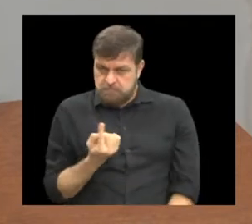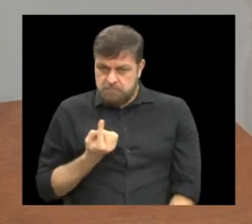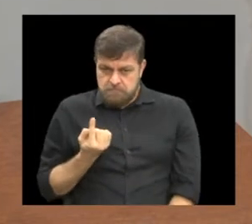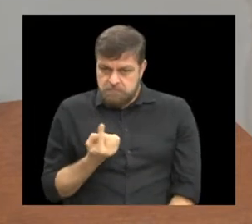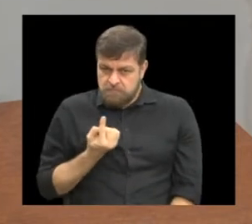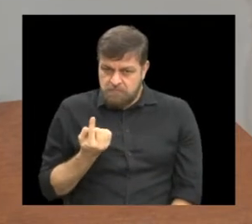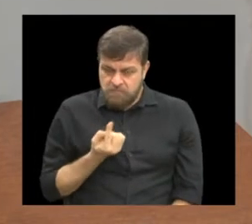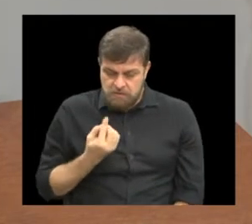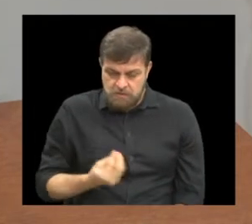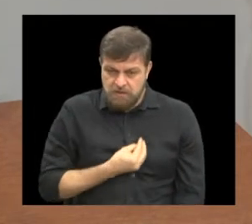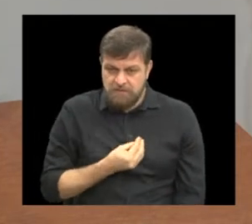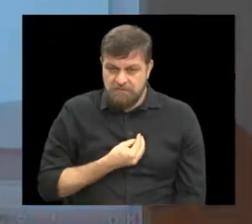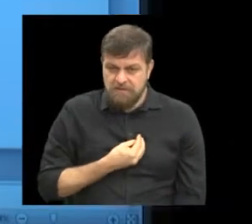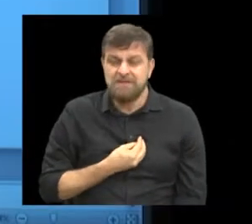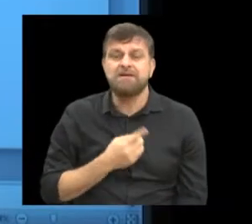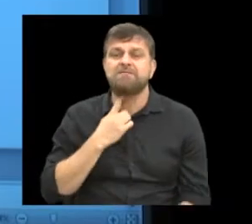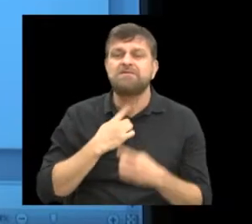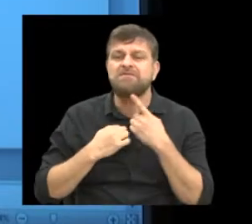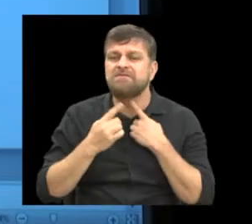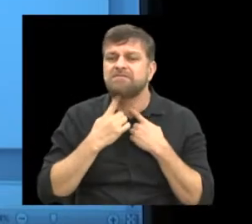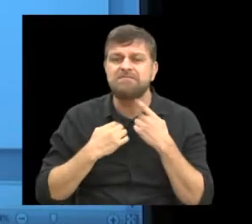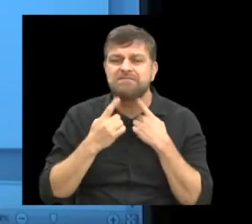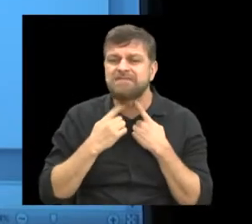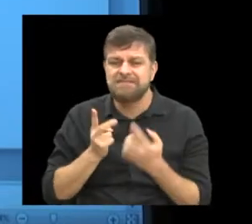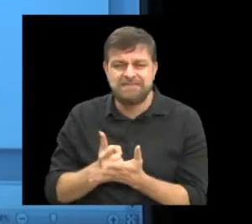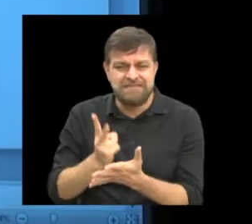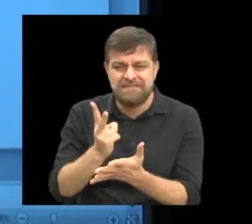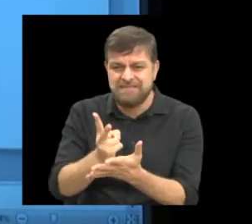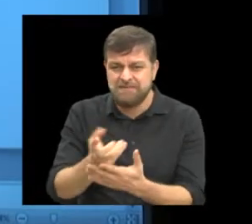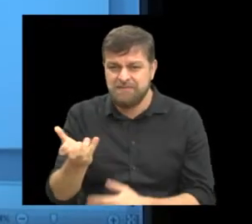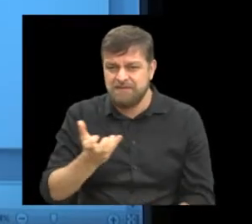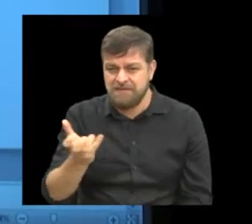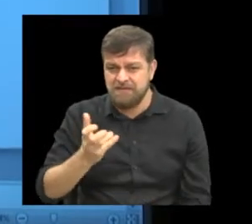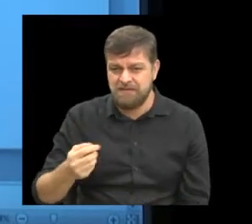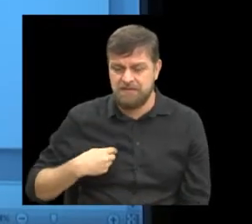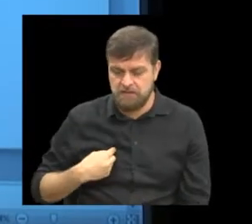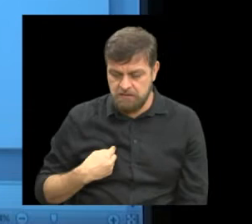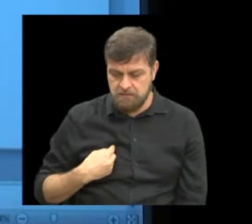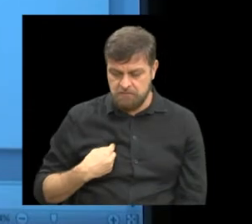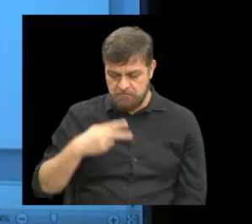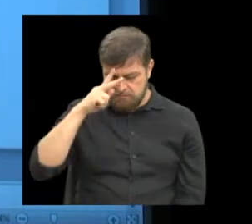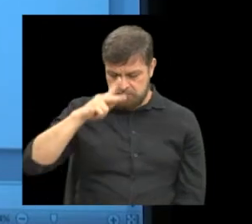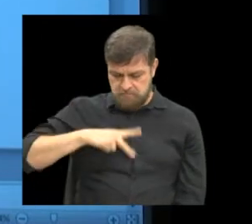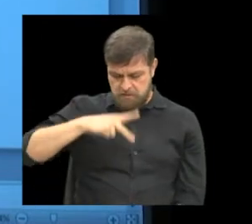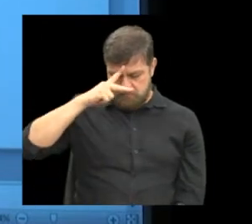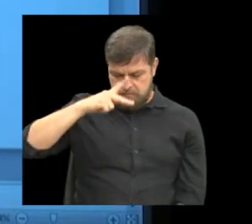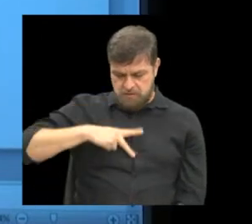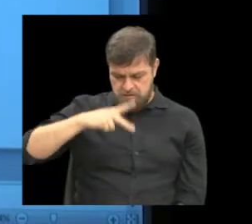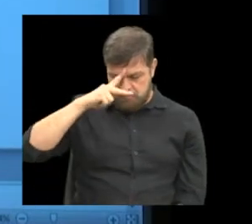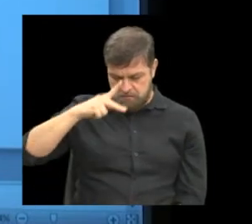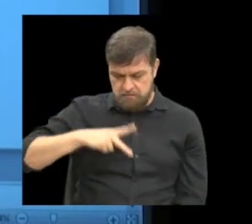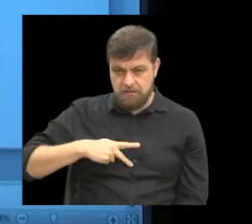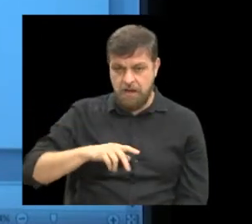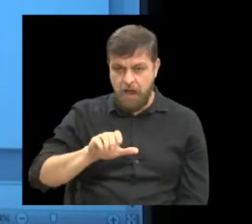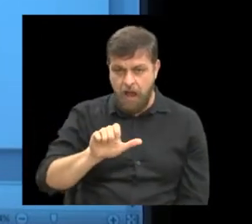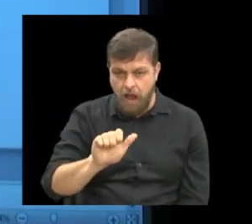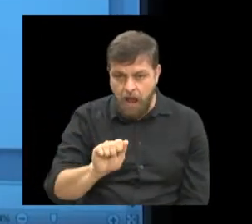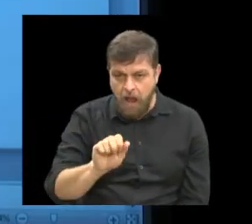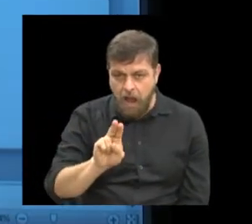o início da vida e um desejo obsessivo pela preservação da mesmice, denominando-as de